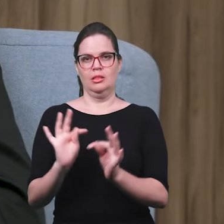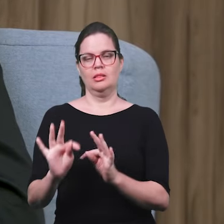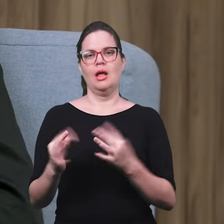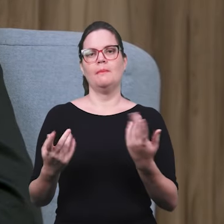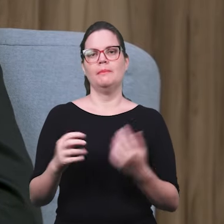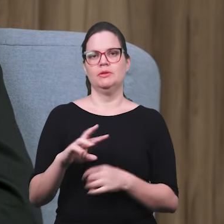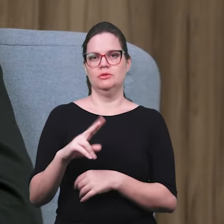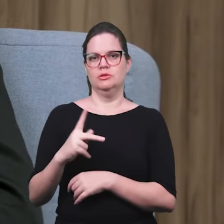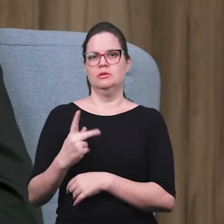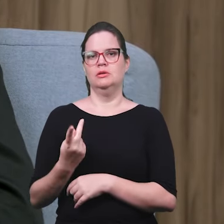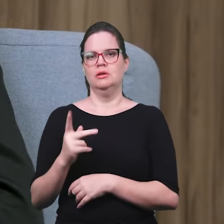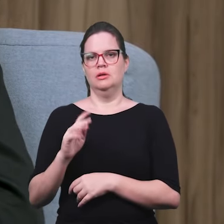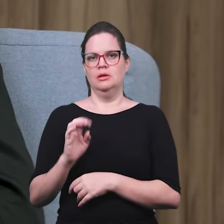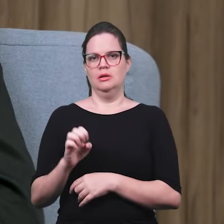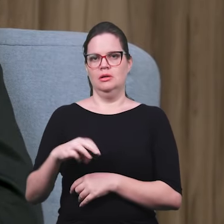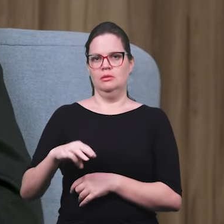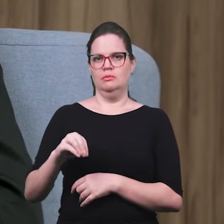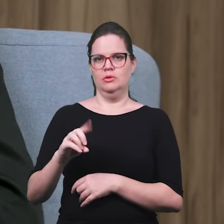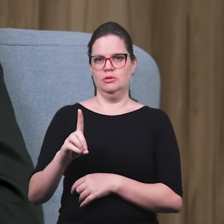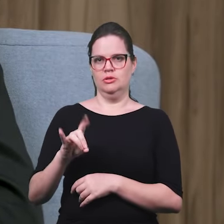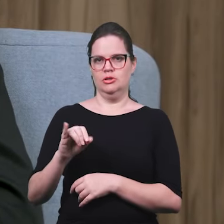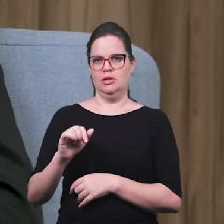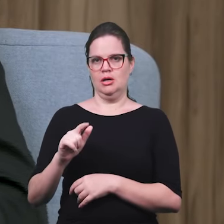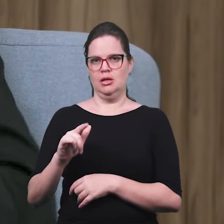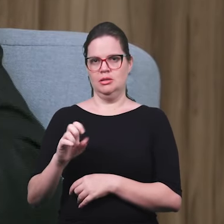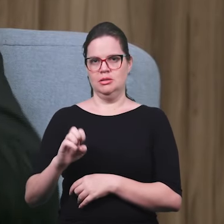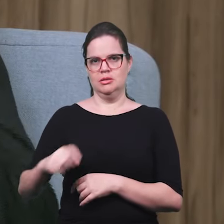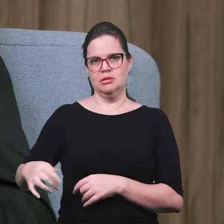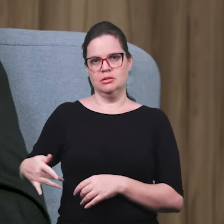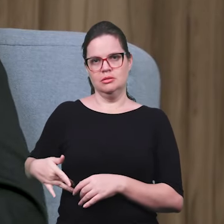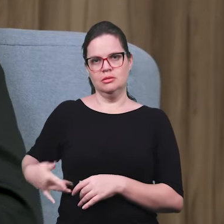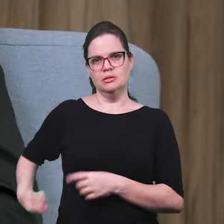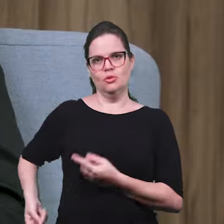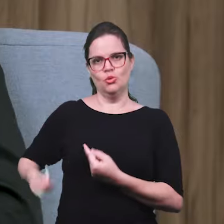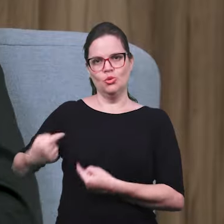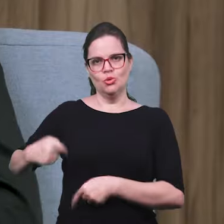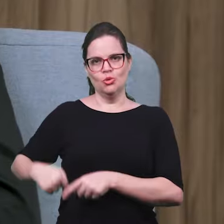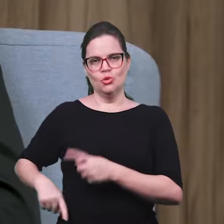tratamento, né, de hemodiálise, e ali foi uma coisa nova para todos